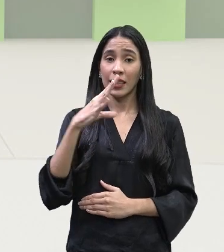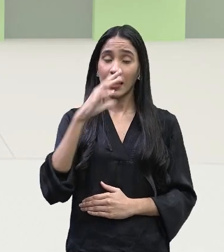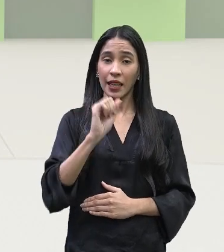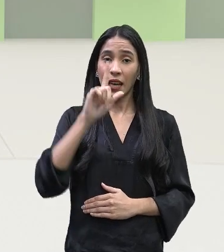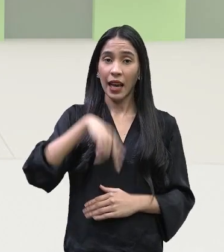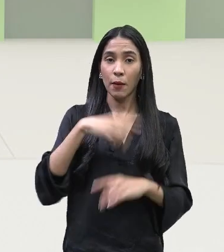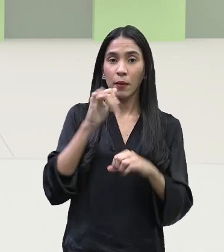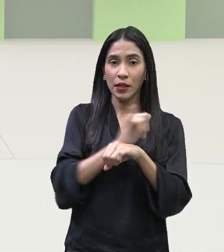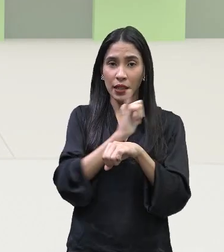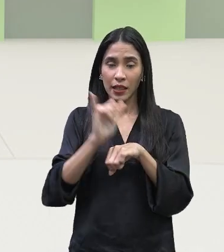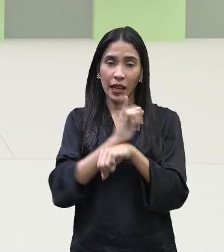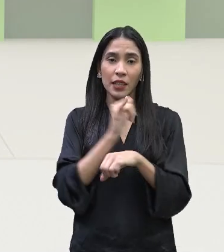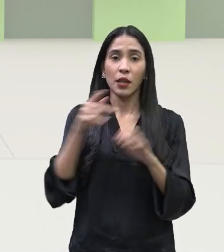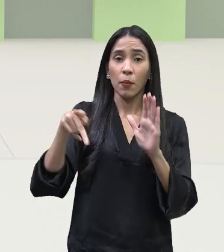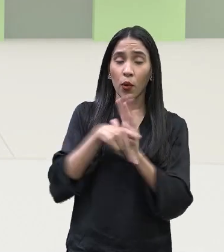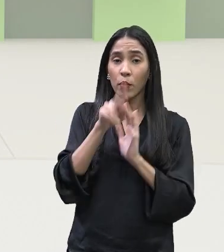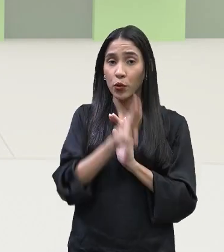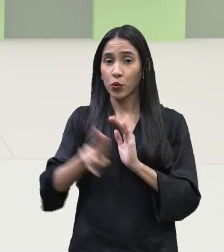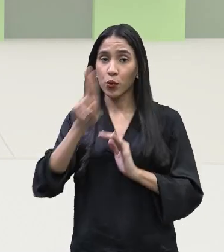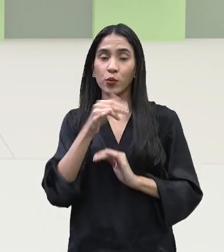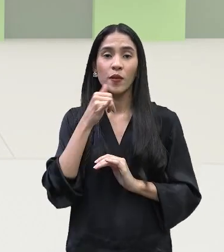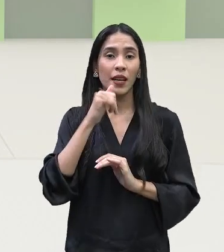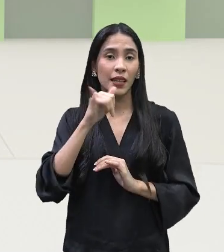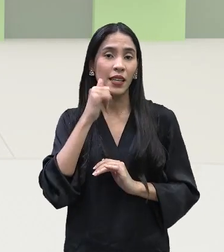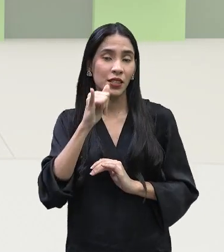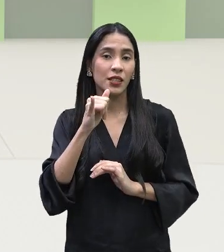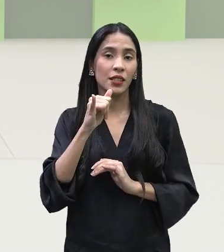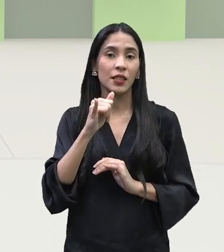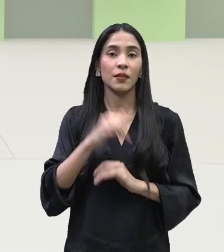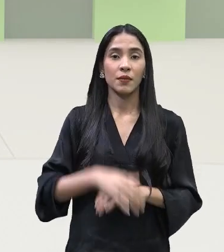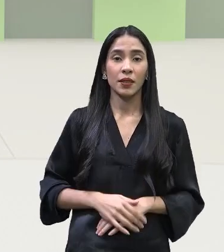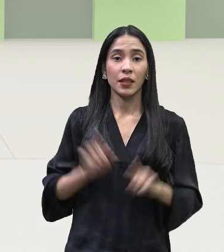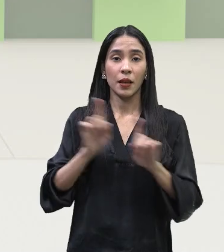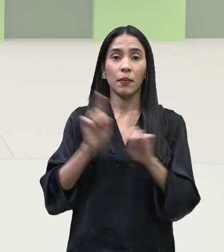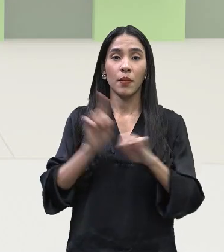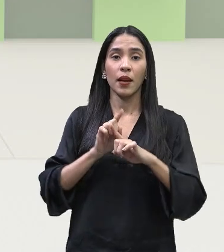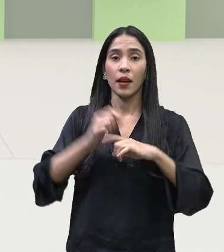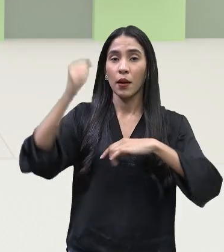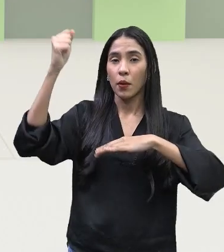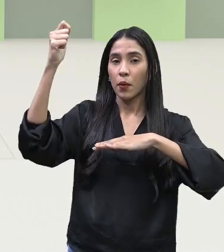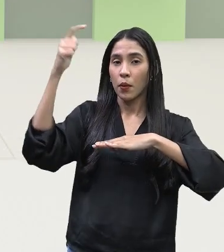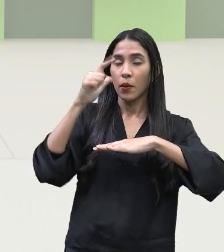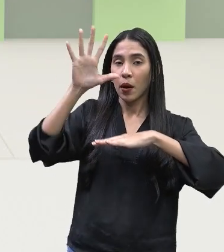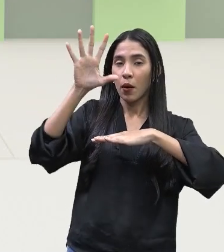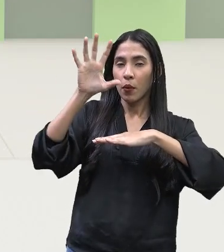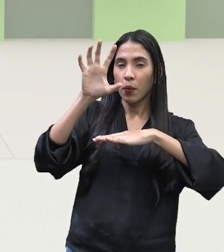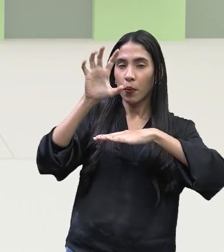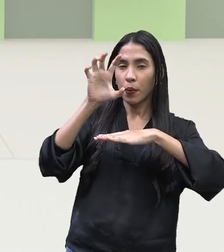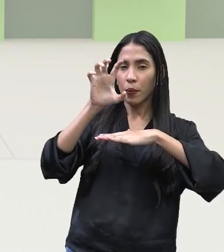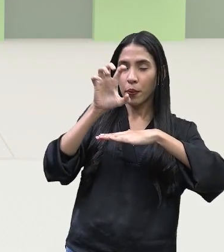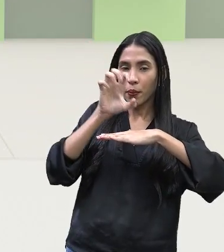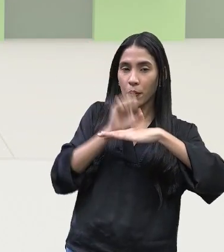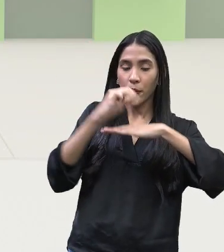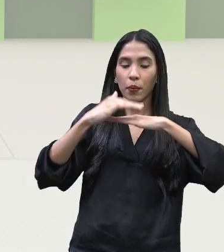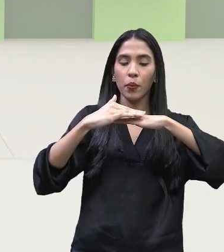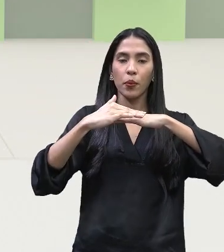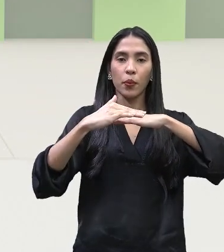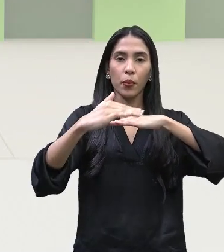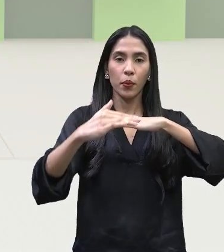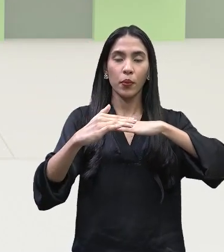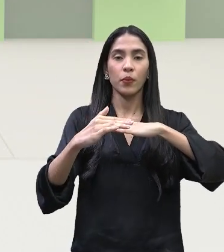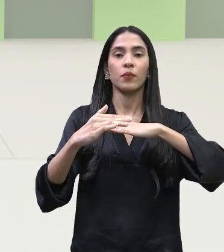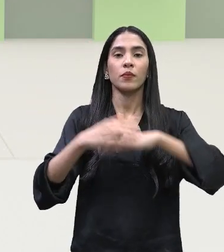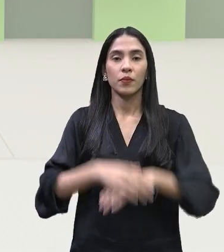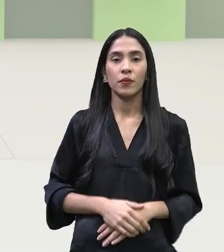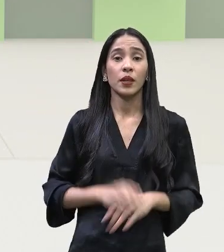de produção de energia elétrica. A luz solar é absorvida nas células solares, também chamadas de